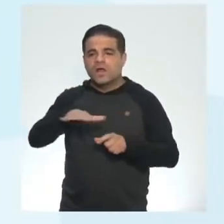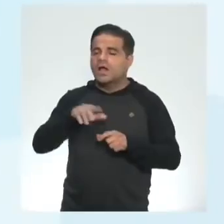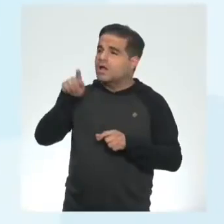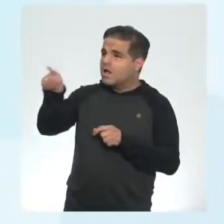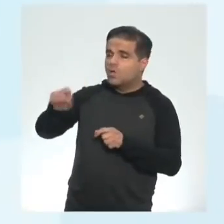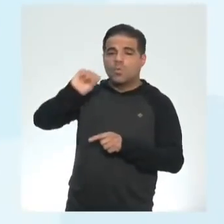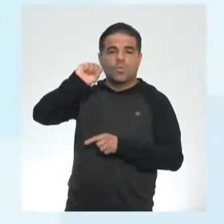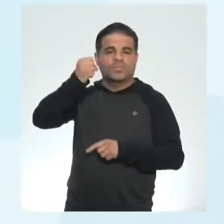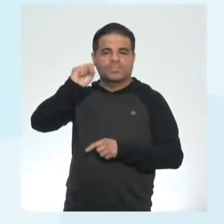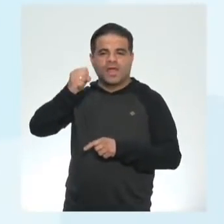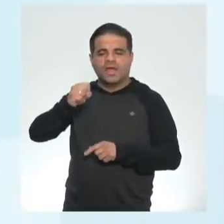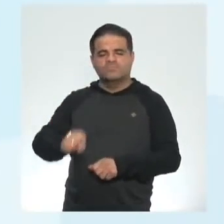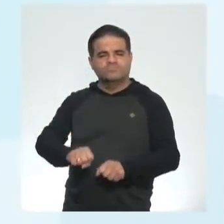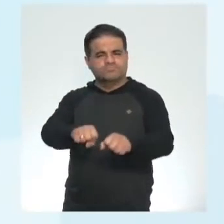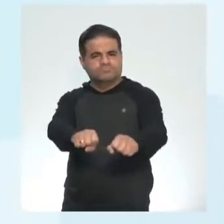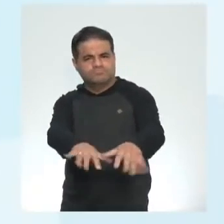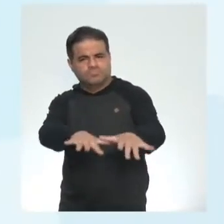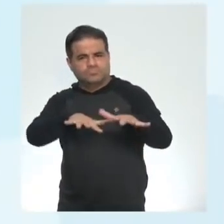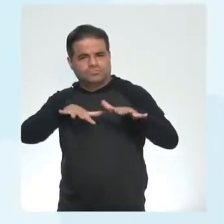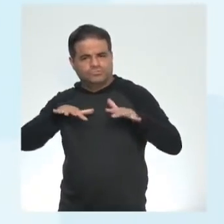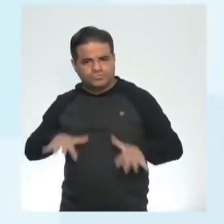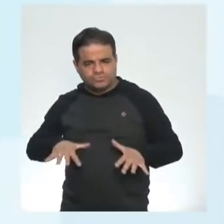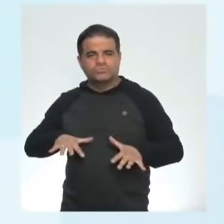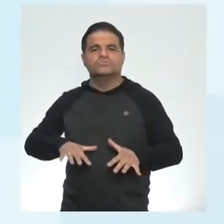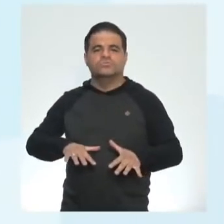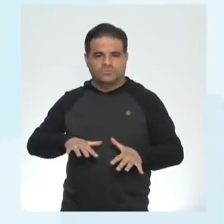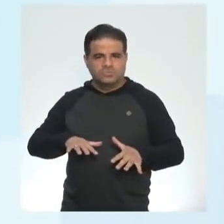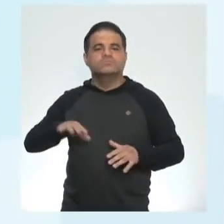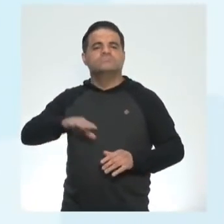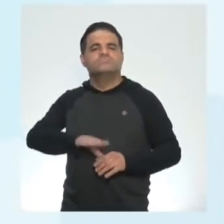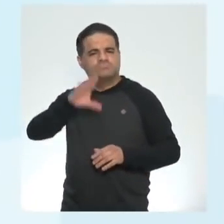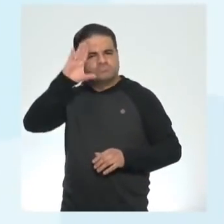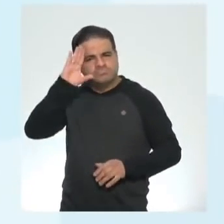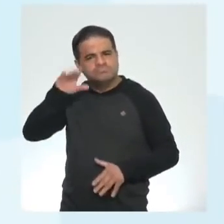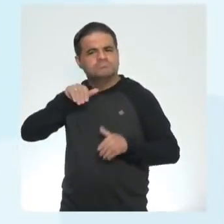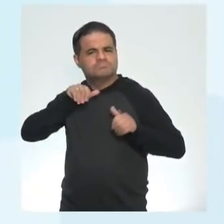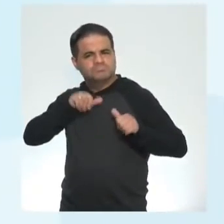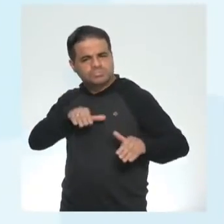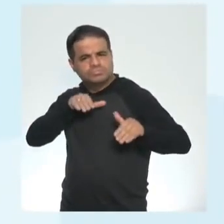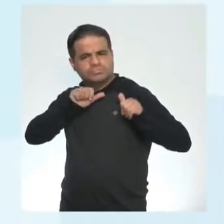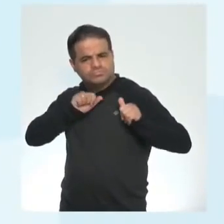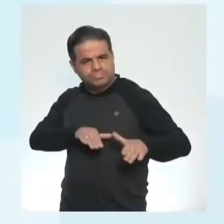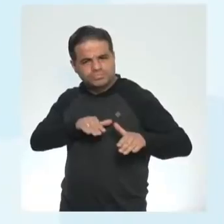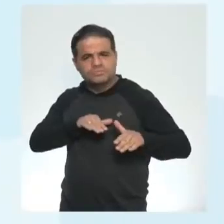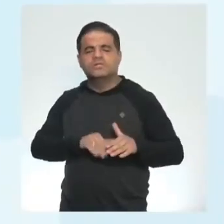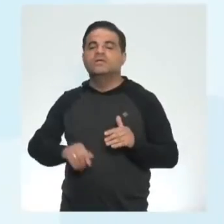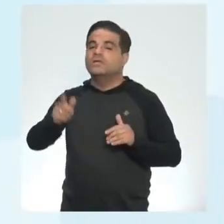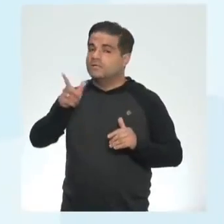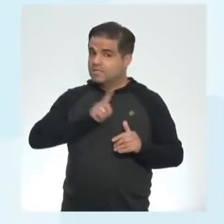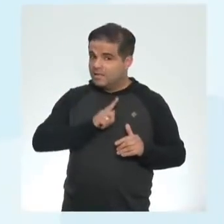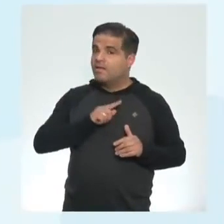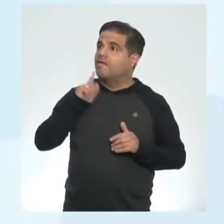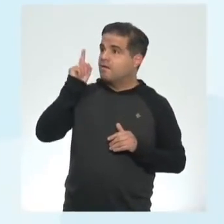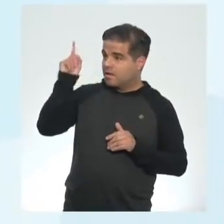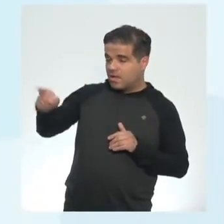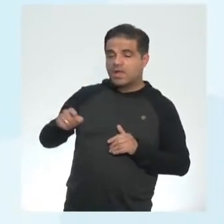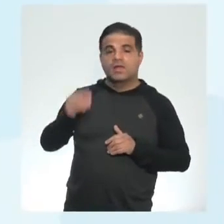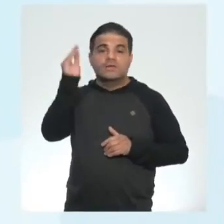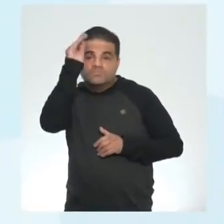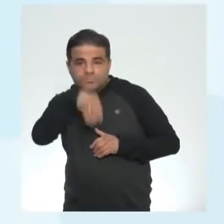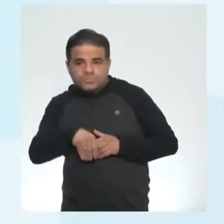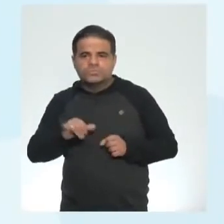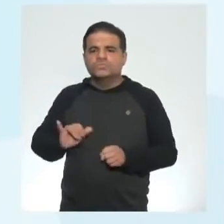o 8º Exército de Hindenburg, ok? Veja só, esse